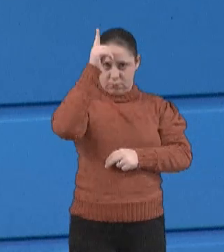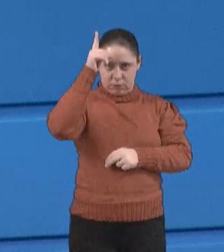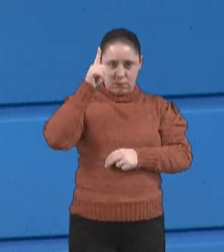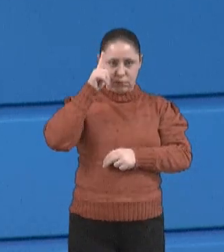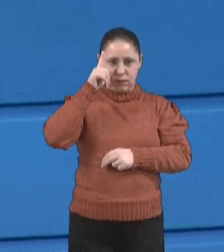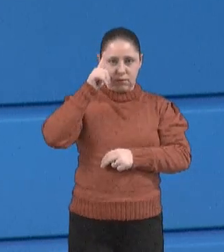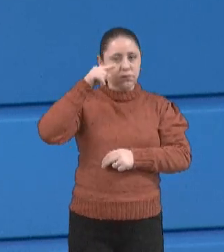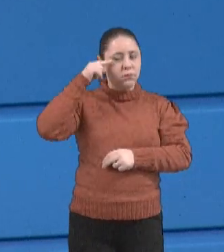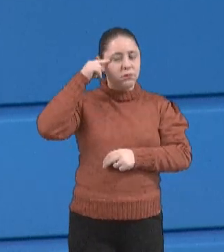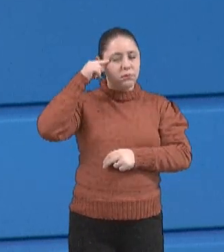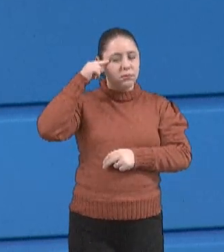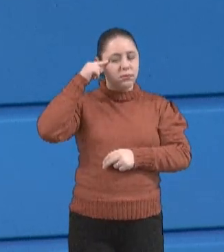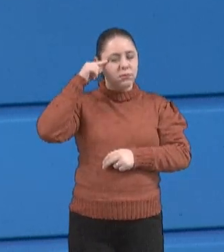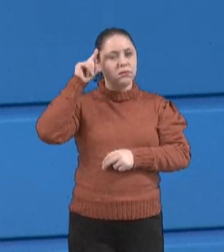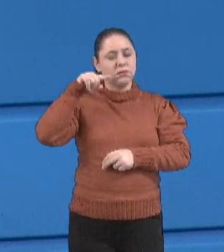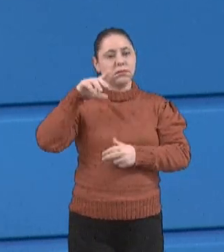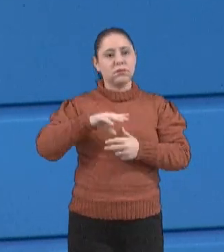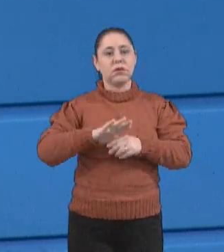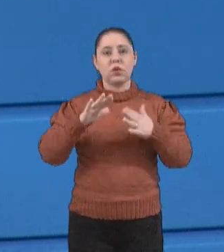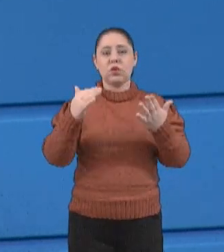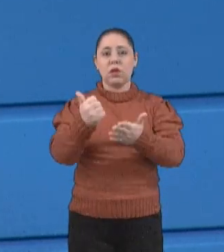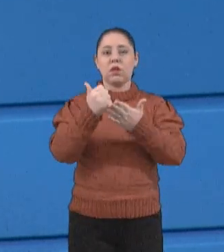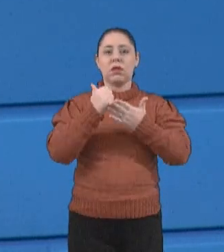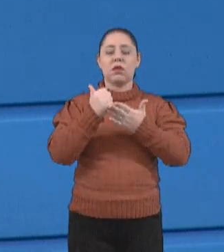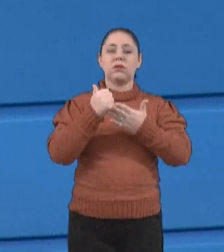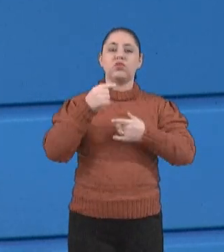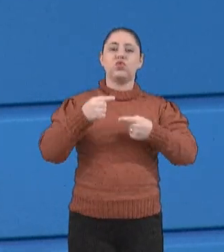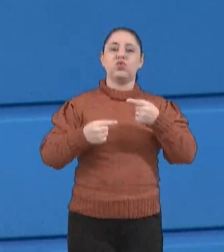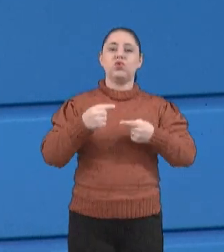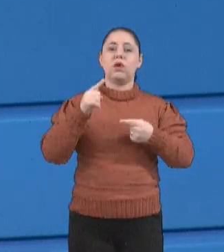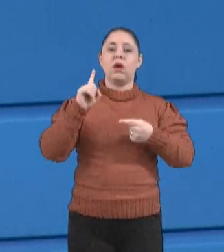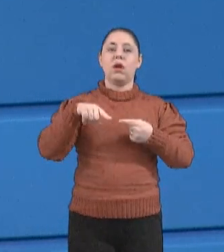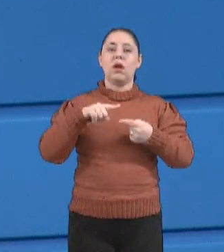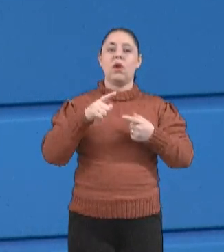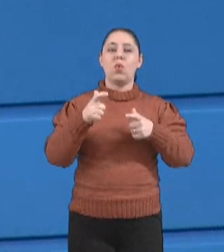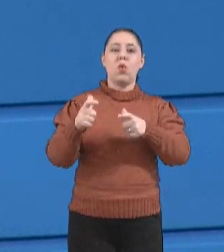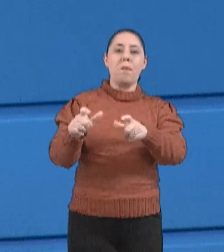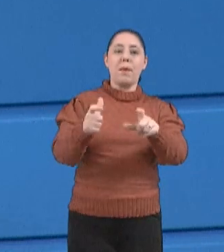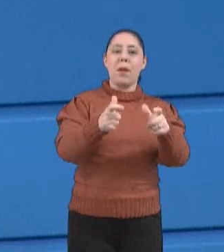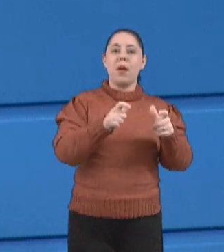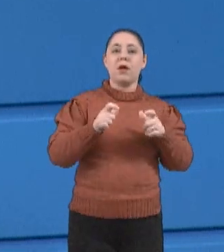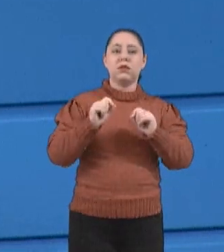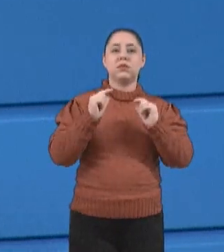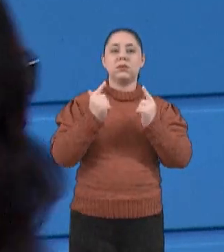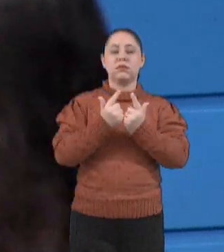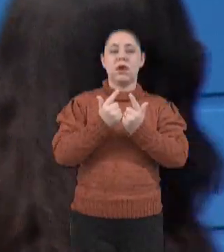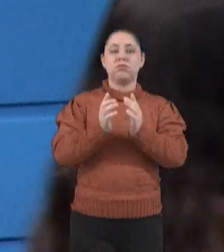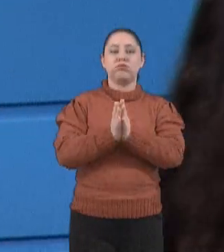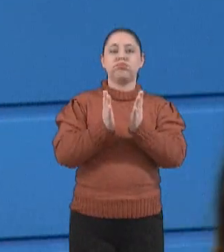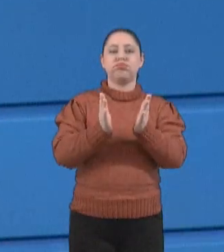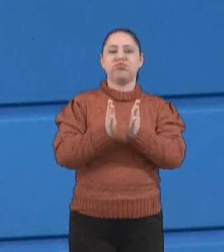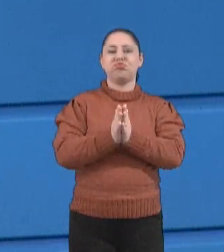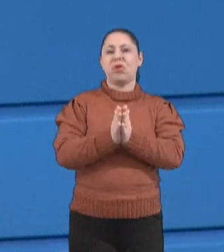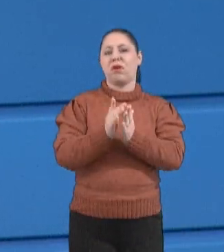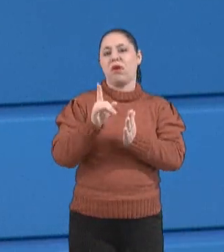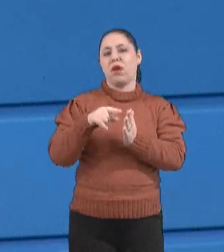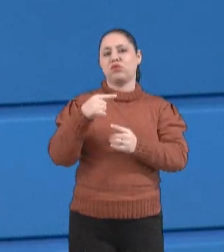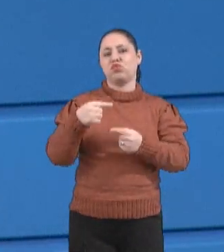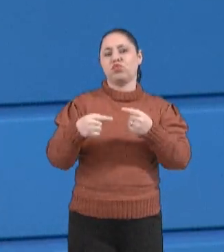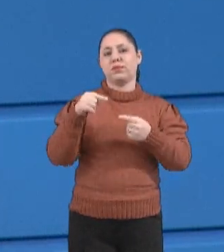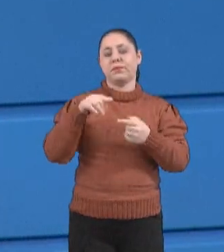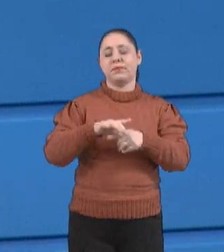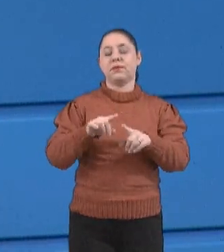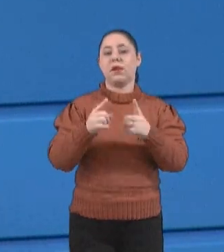Lídio, deputado Rachioca, quando a gente traz esse debate aqui de questões locais para a Assembleia, a gente empobrece um pouco o debate